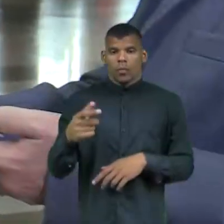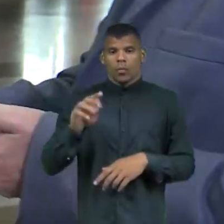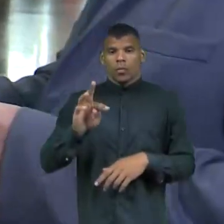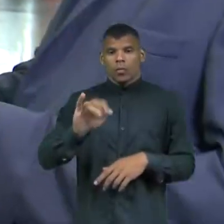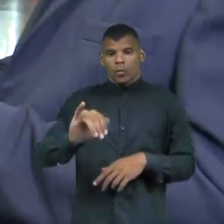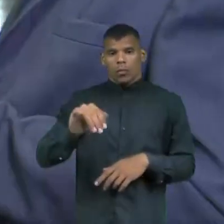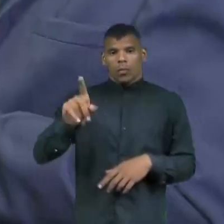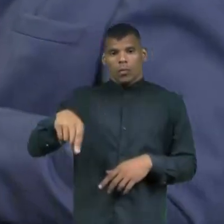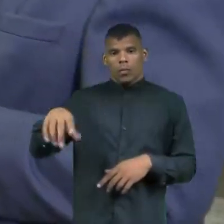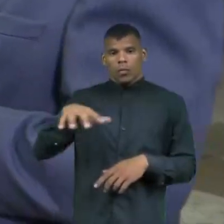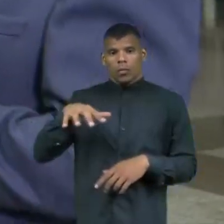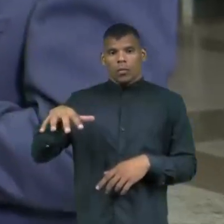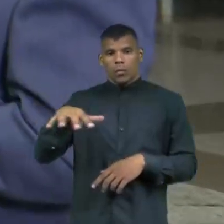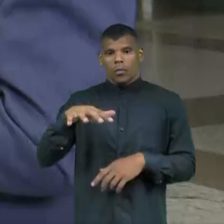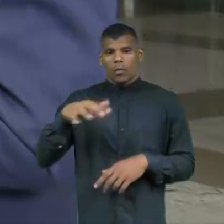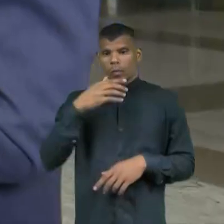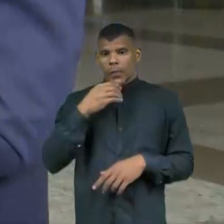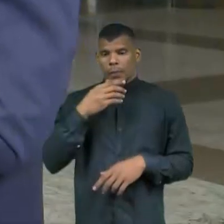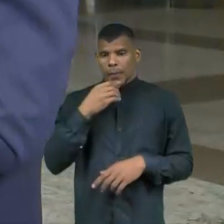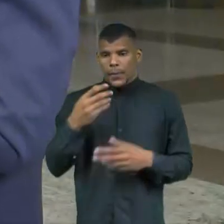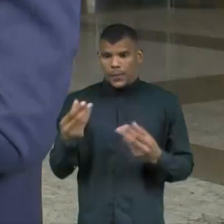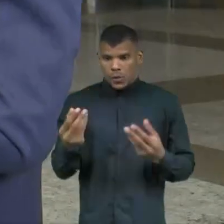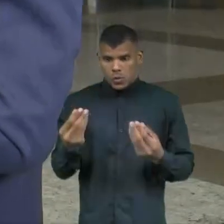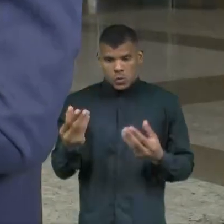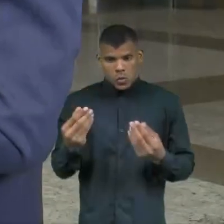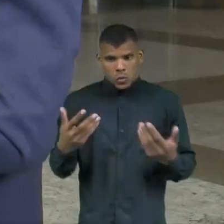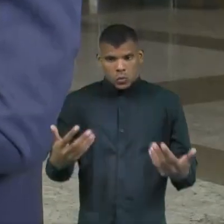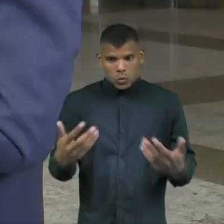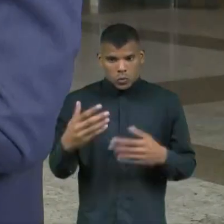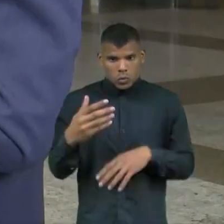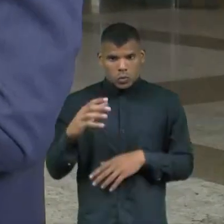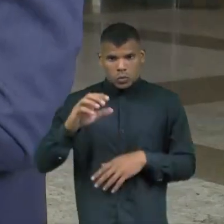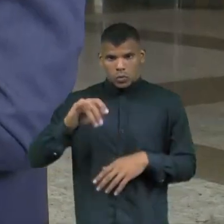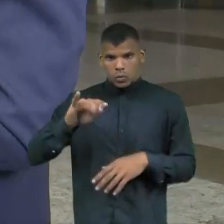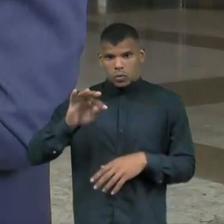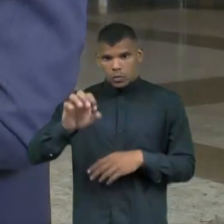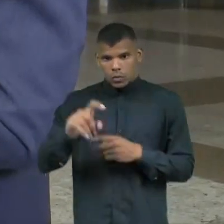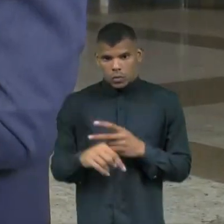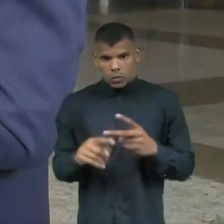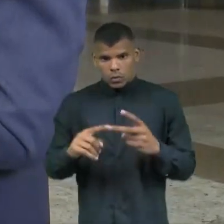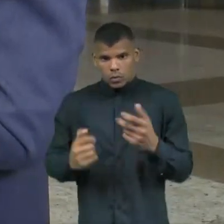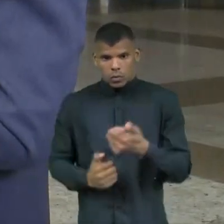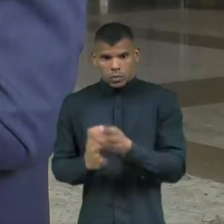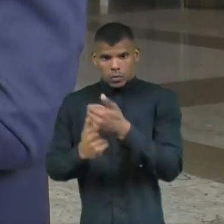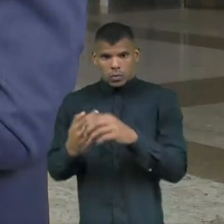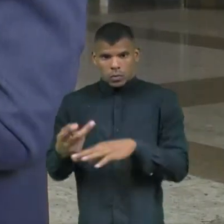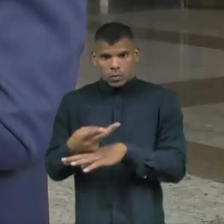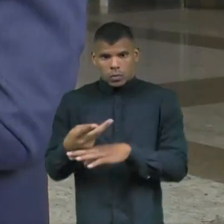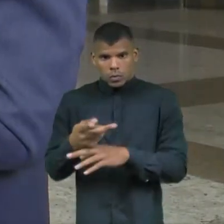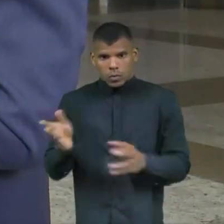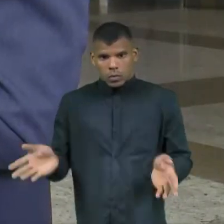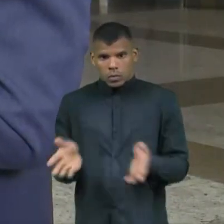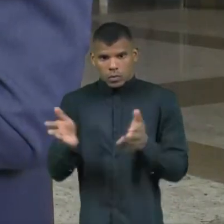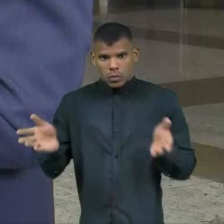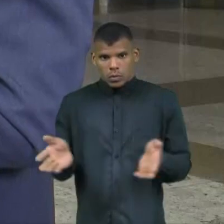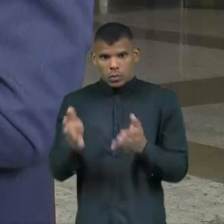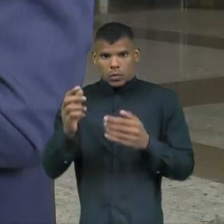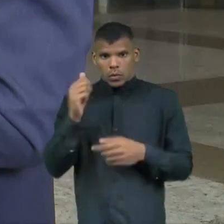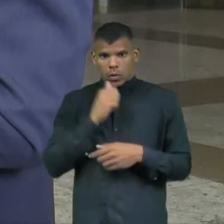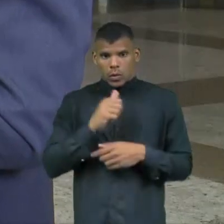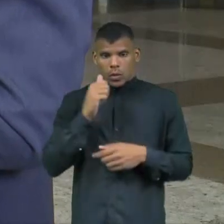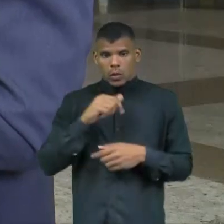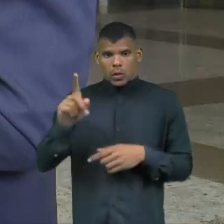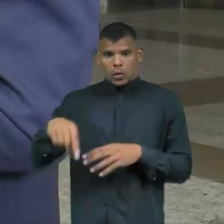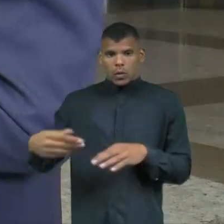uma área muito denominada por homens. Então, o comitê, ter os pilares, busca incentivar essas mulheres a